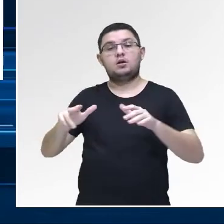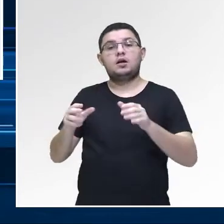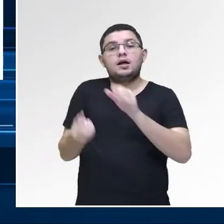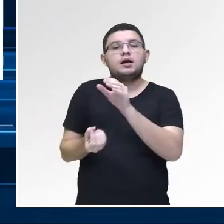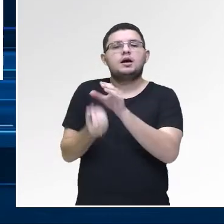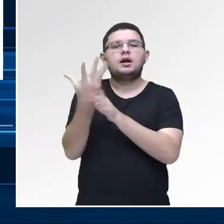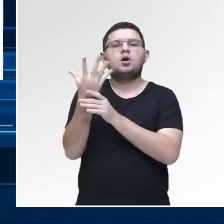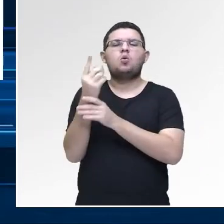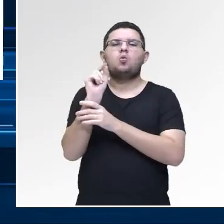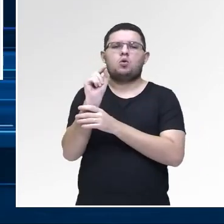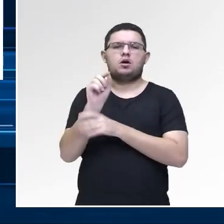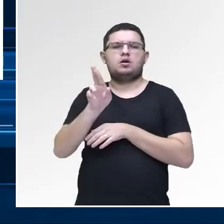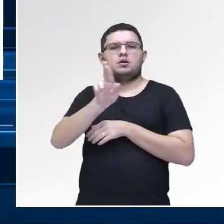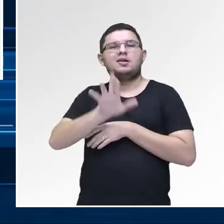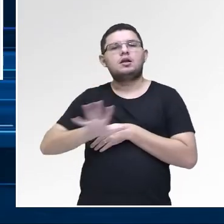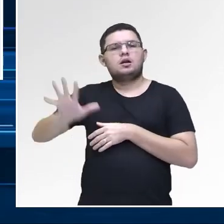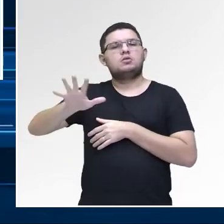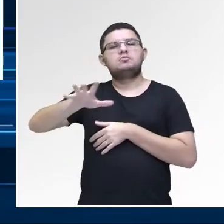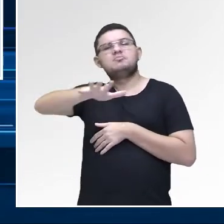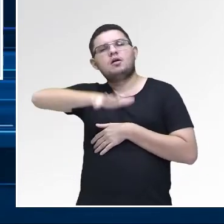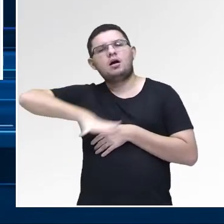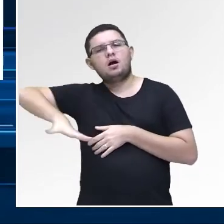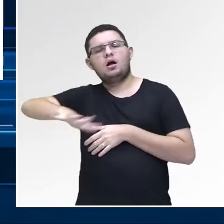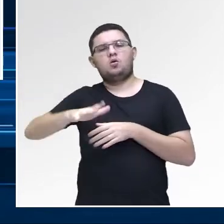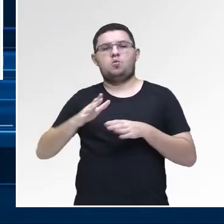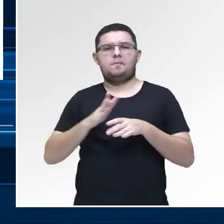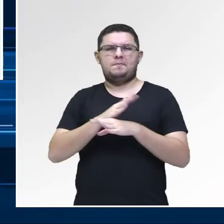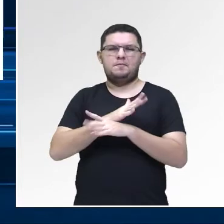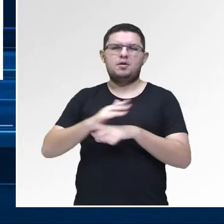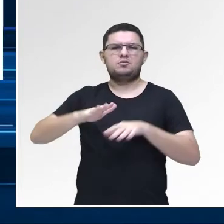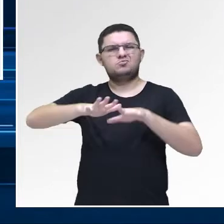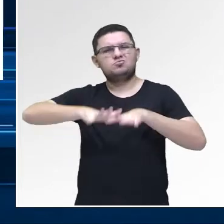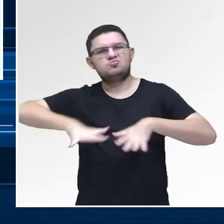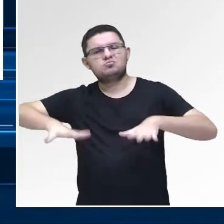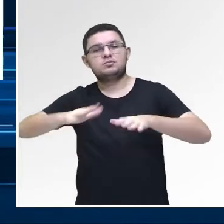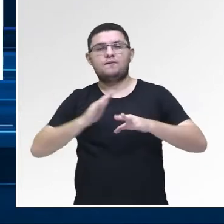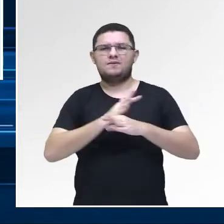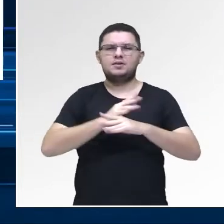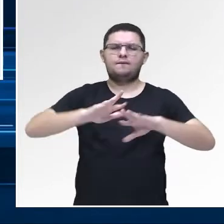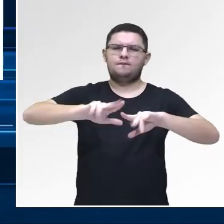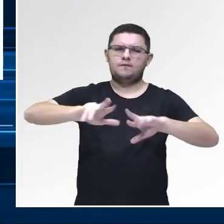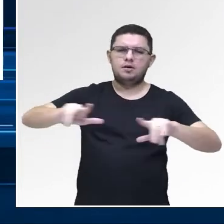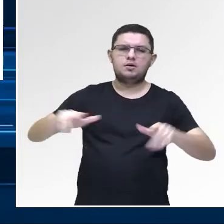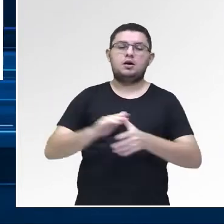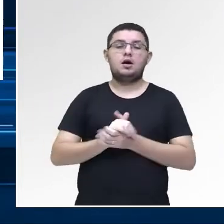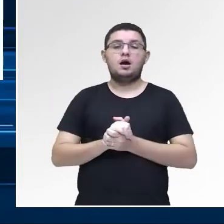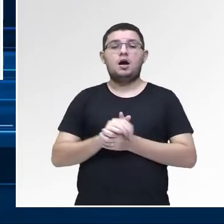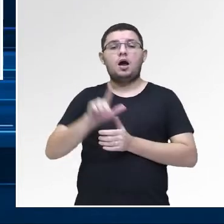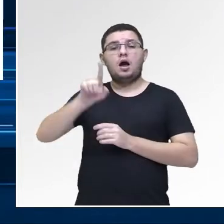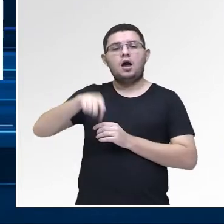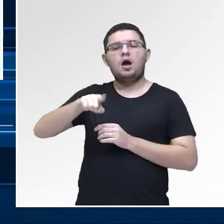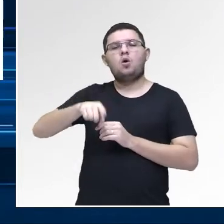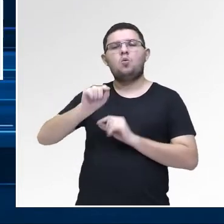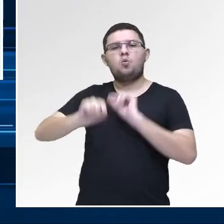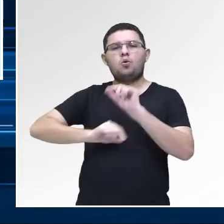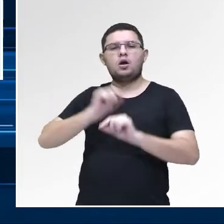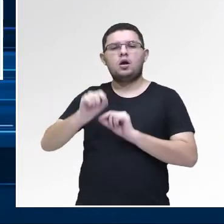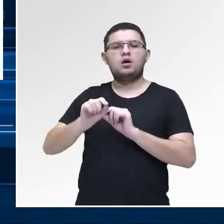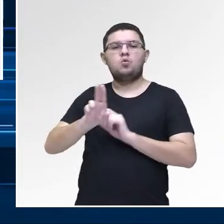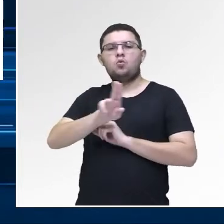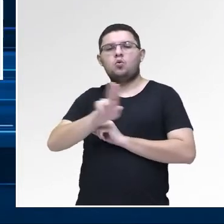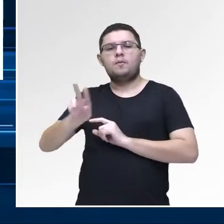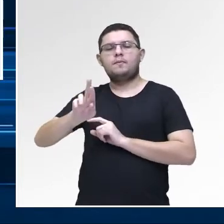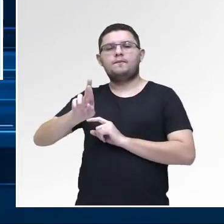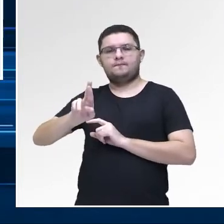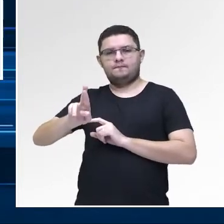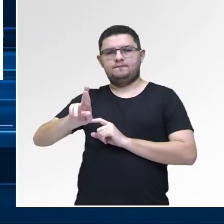um imenso aglomerado urbano formado por várias cidades, cria-se uma área ou uma